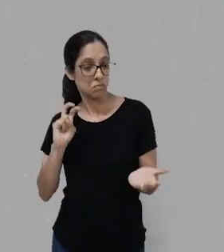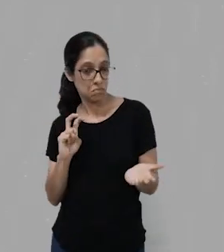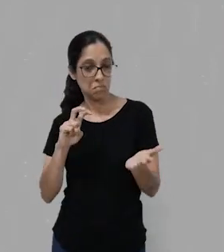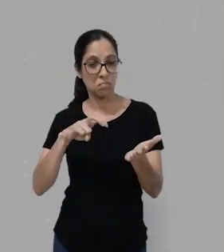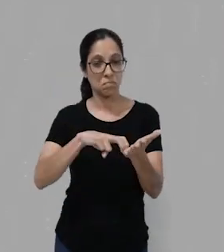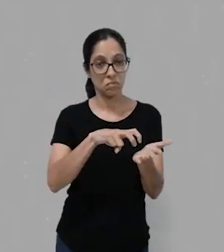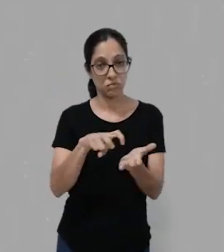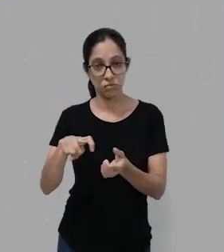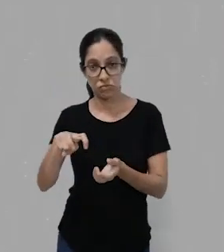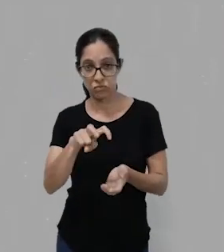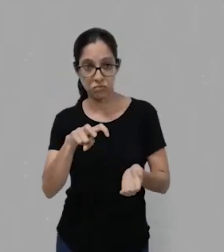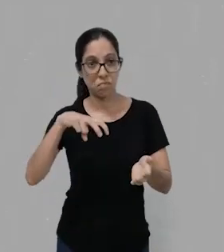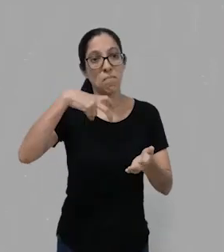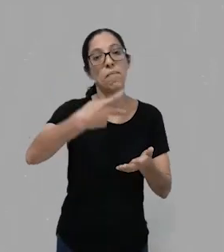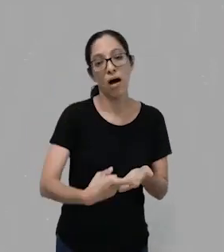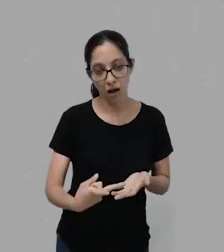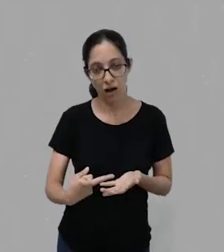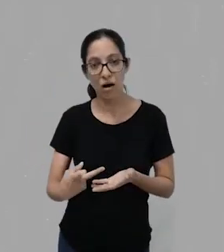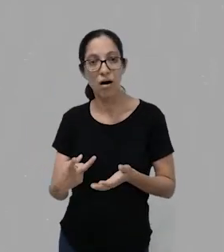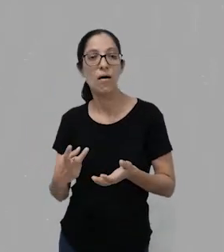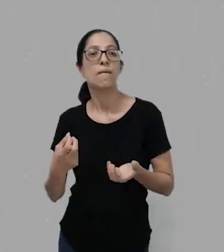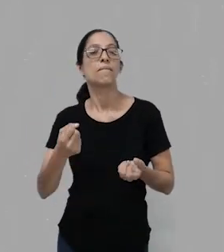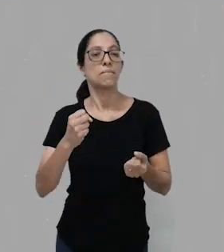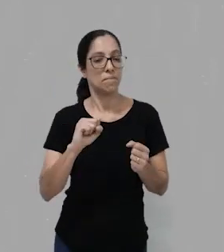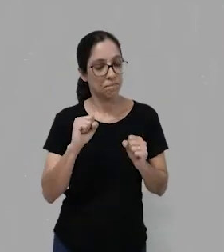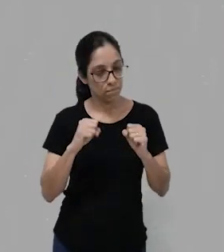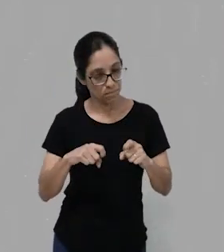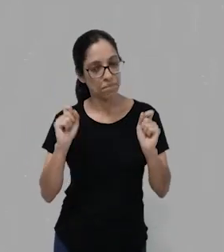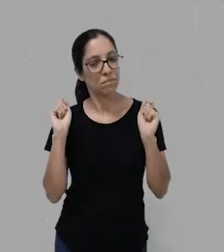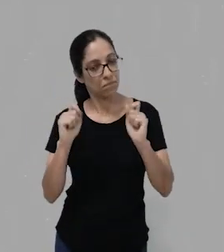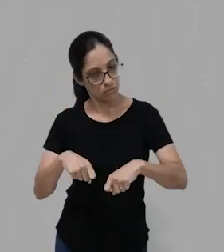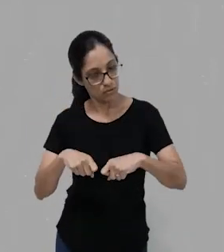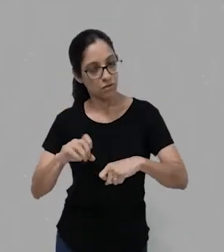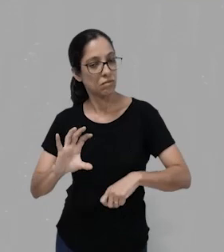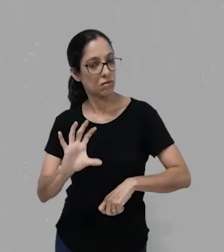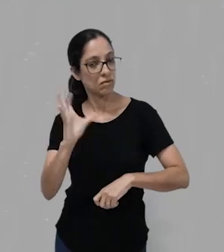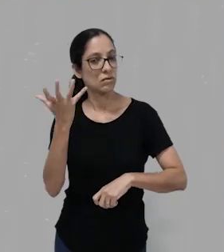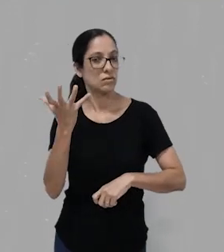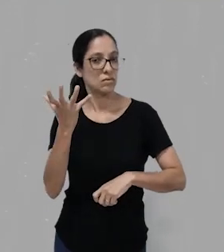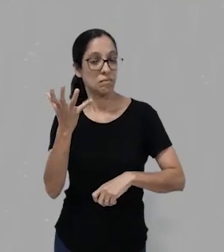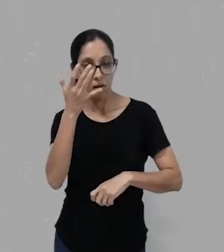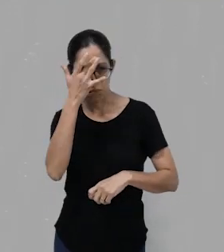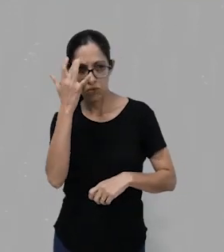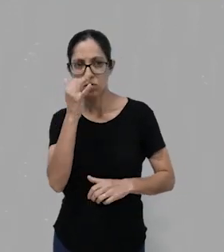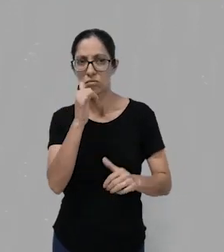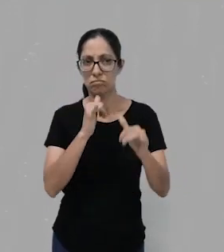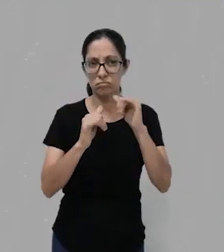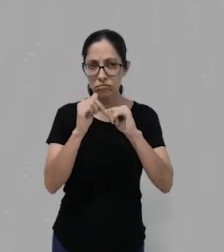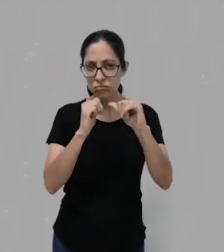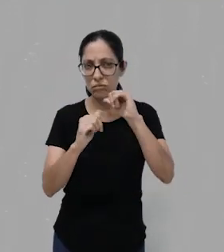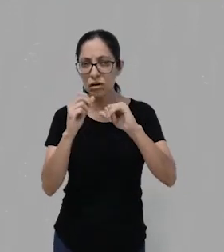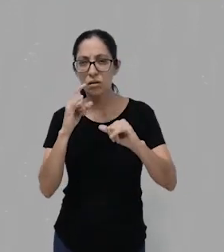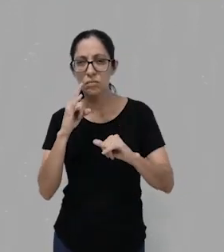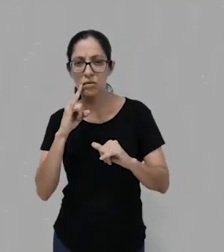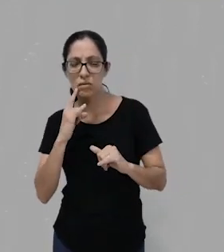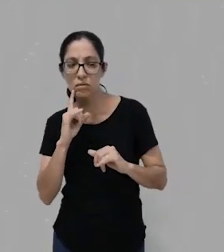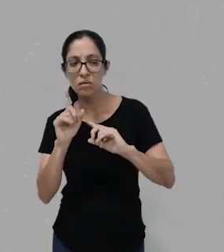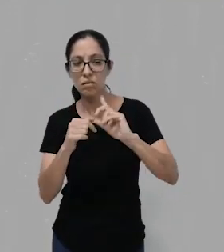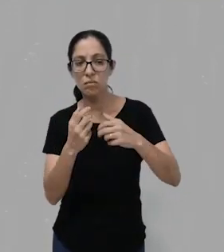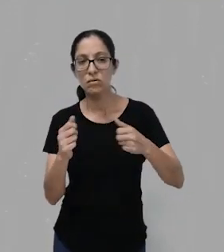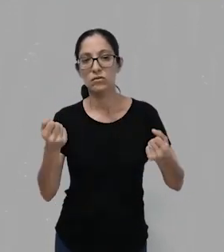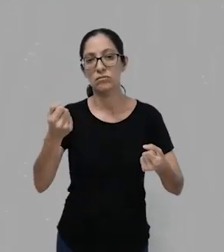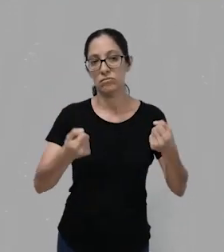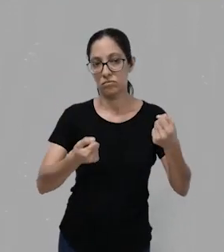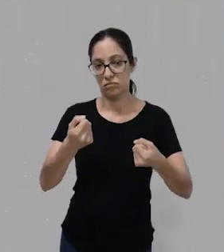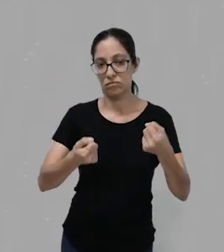Quem fez a ingestão ali, esse indivíduo, pode ocasionar um acidente. Esse indivíduo que fez essa ingestão da bebida alcoólica e depois foi conduzir um